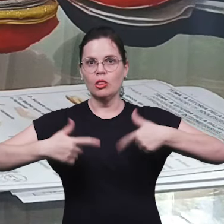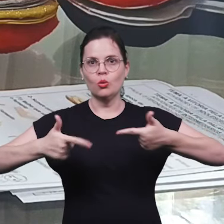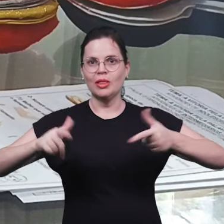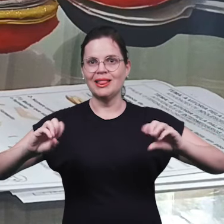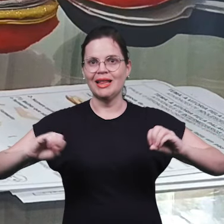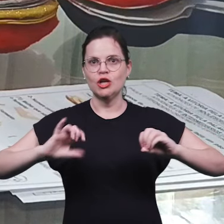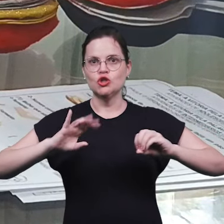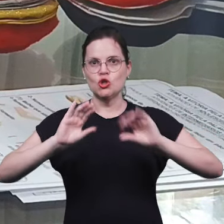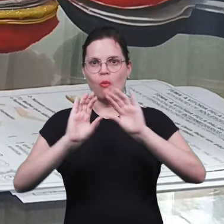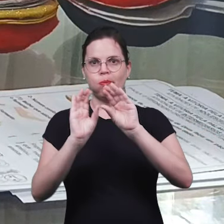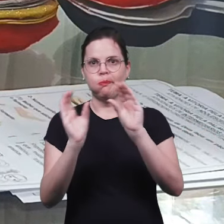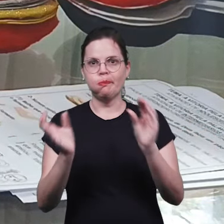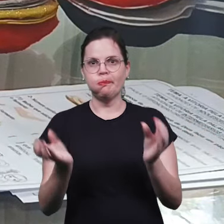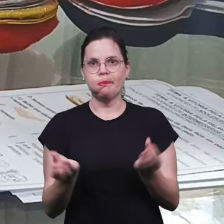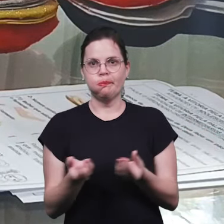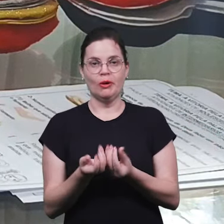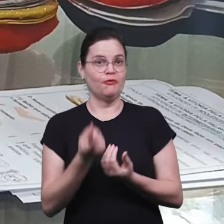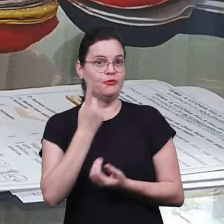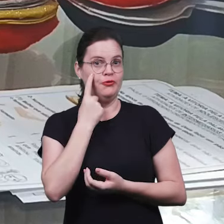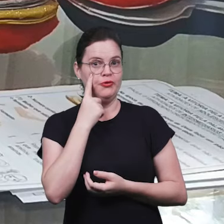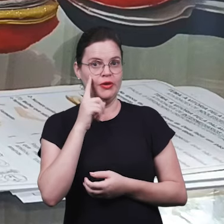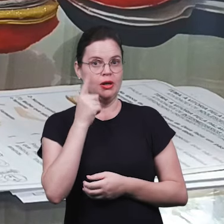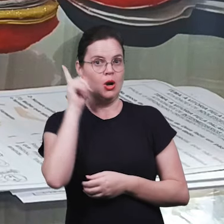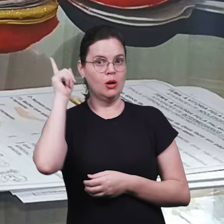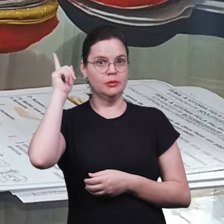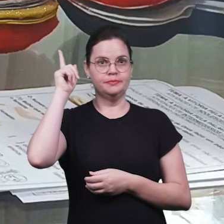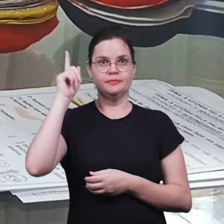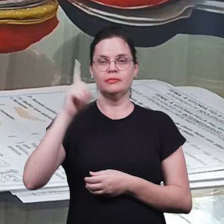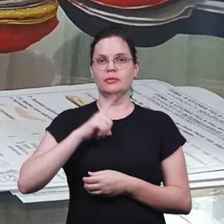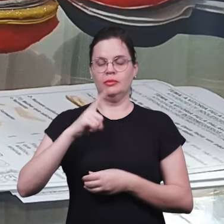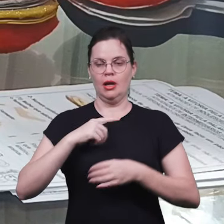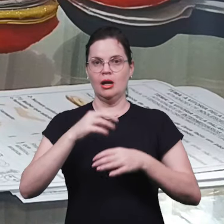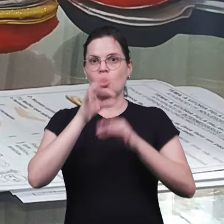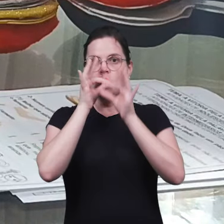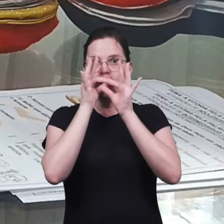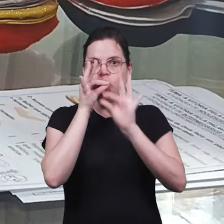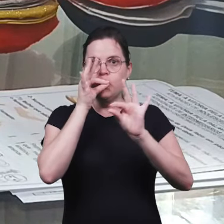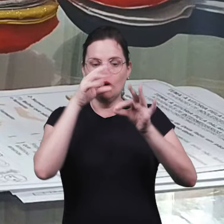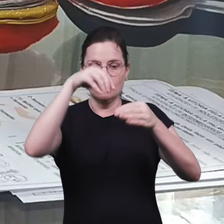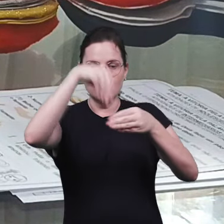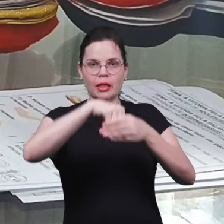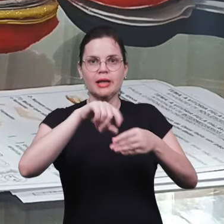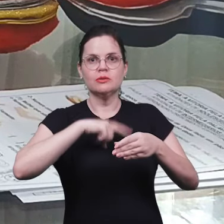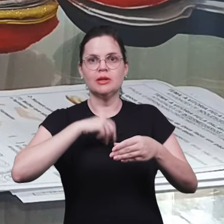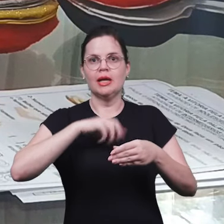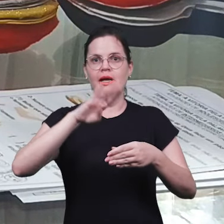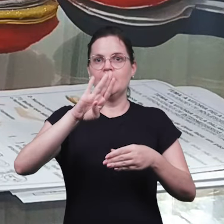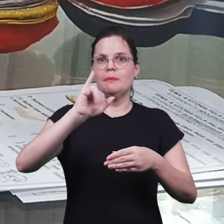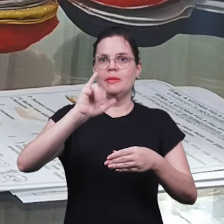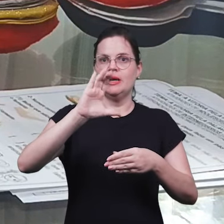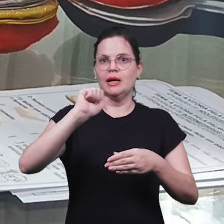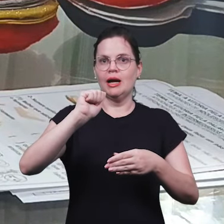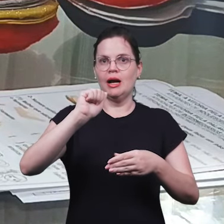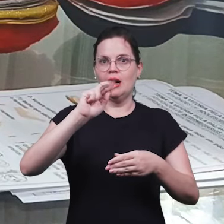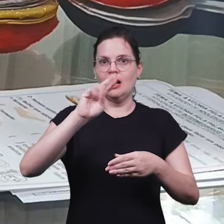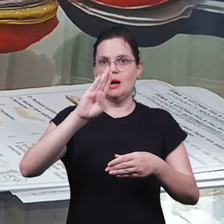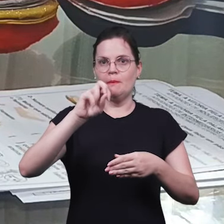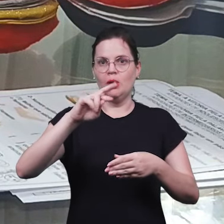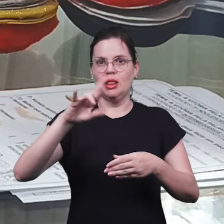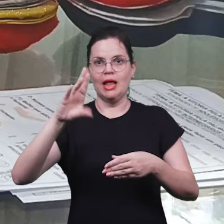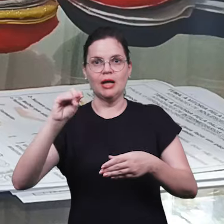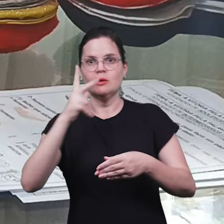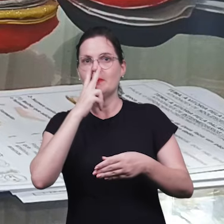dentro? Então na reação química, olha o que vai acontecer. Aqui tem o bicarbonato, tem o vinagre. Olha só, ele vai